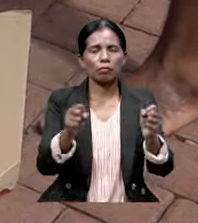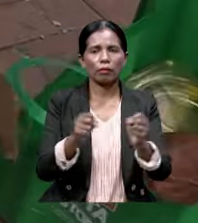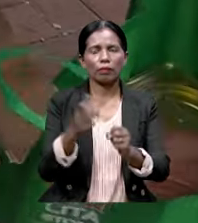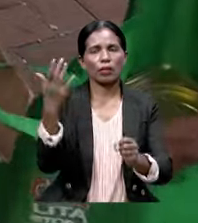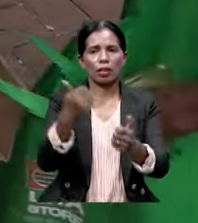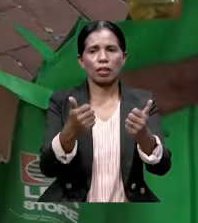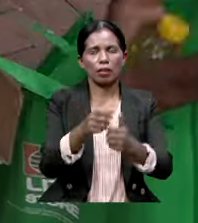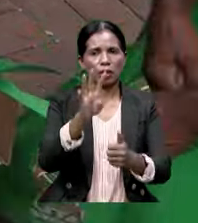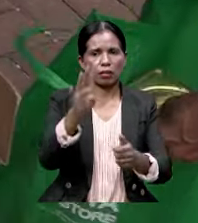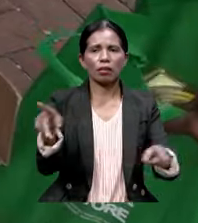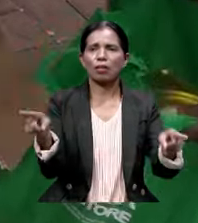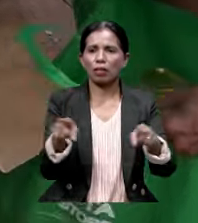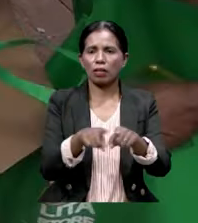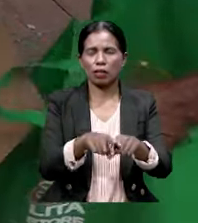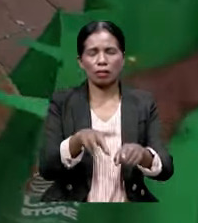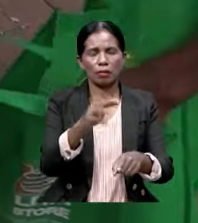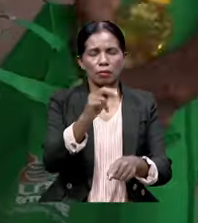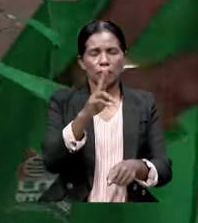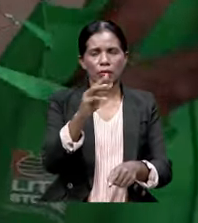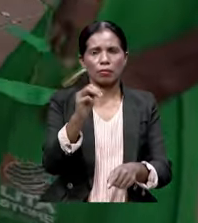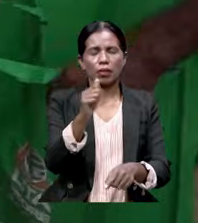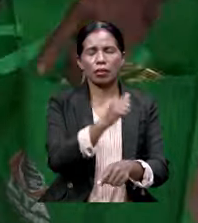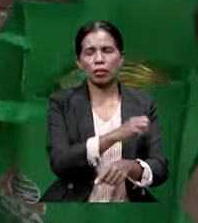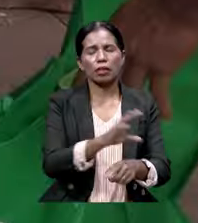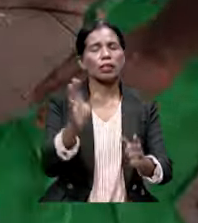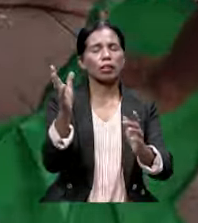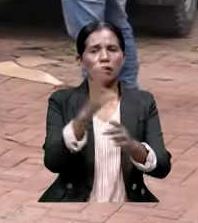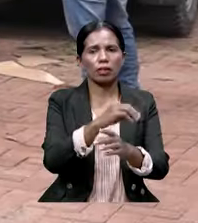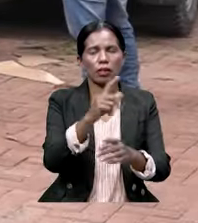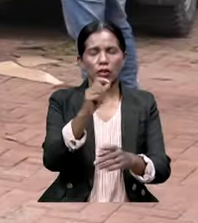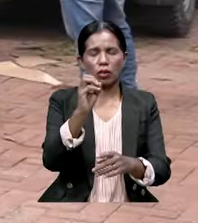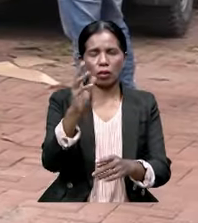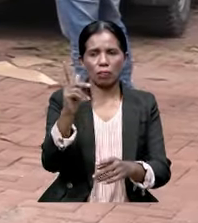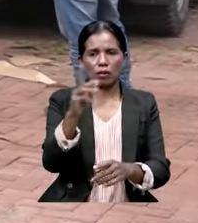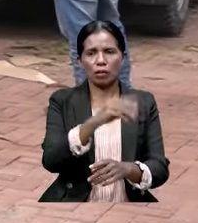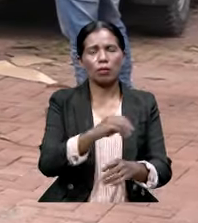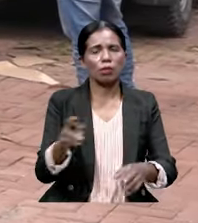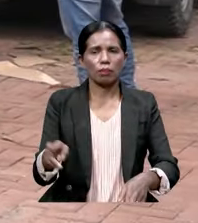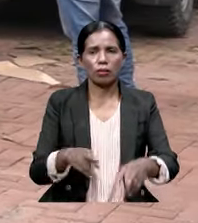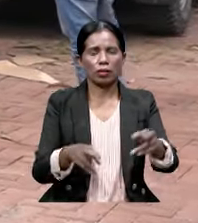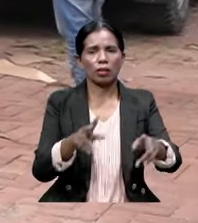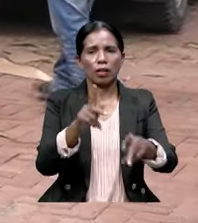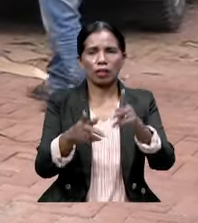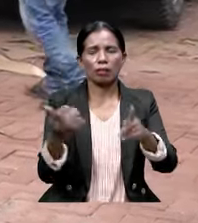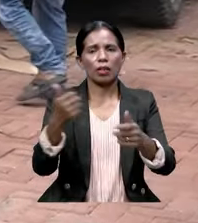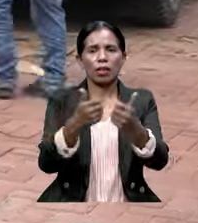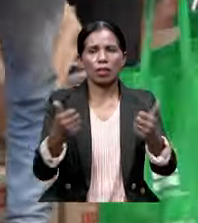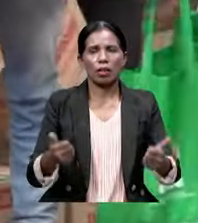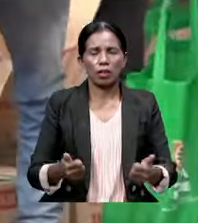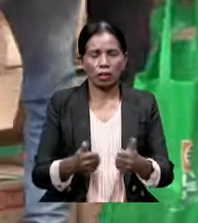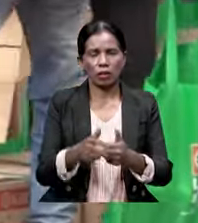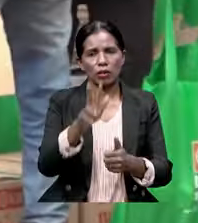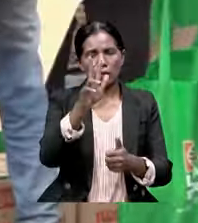aldea hat makanesan Manumata Sagrada Familia Toko Baru no Motaklaran mebe komunidade iha aldea